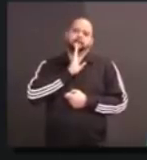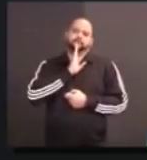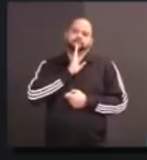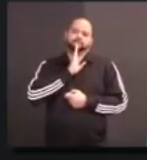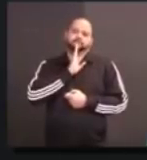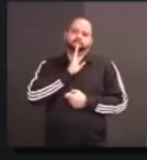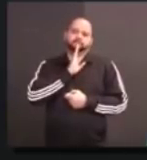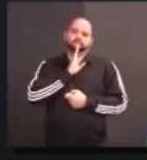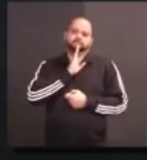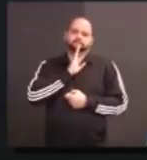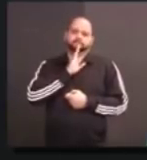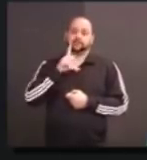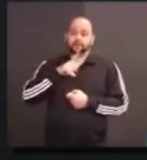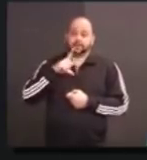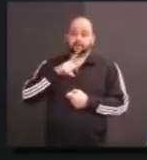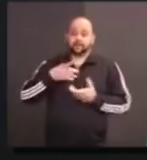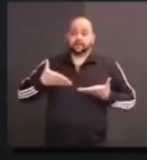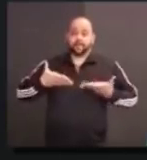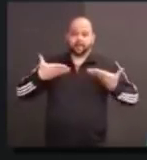E temos a alegria